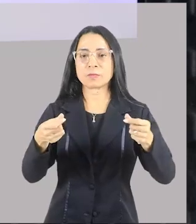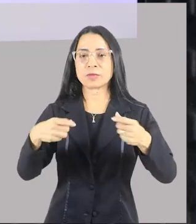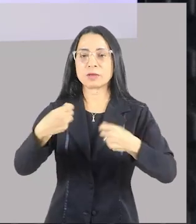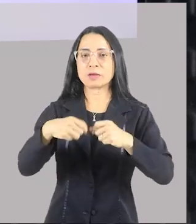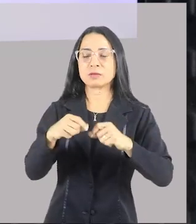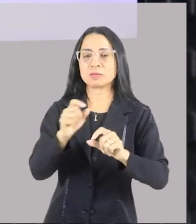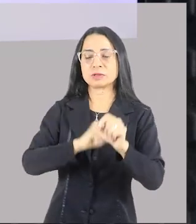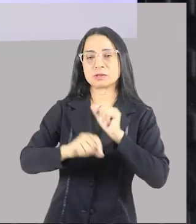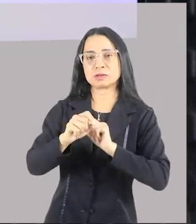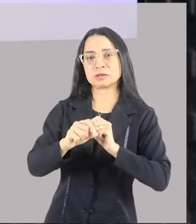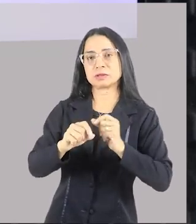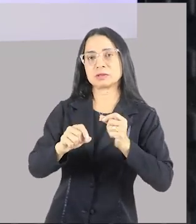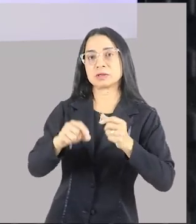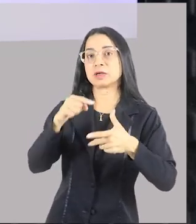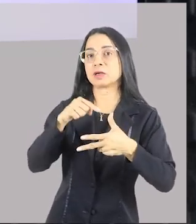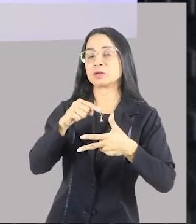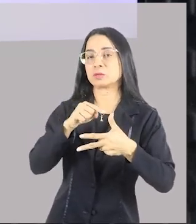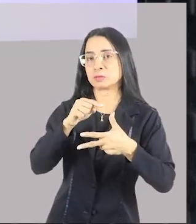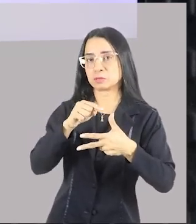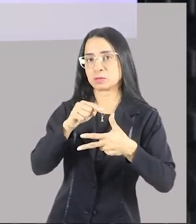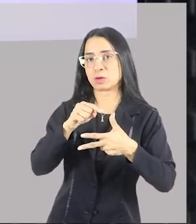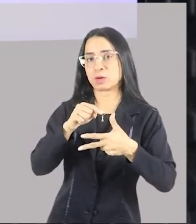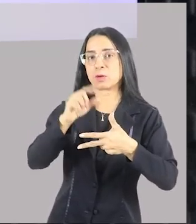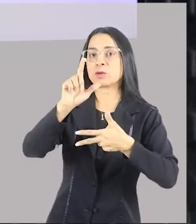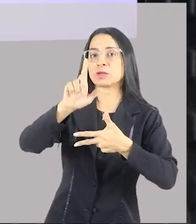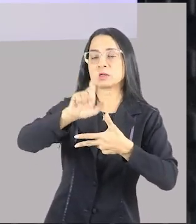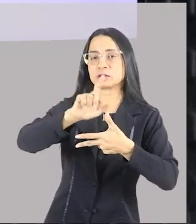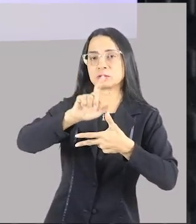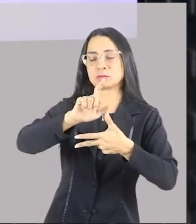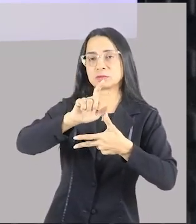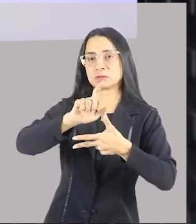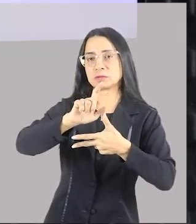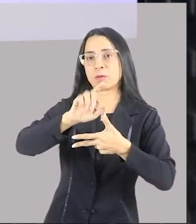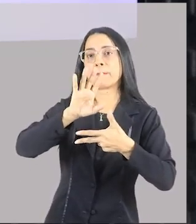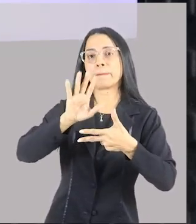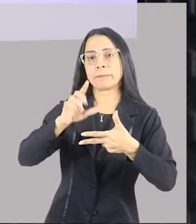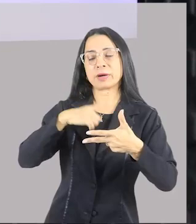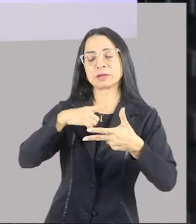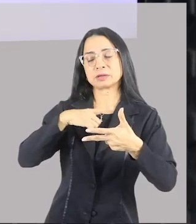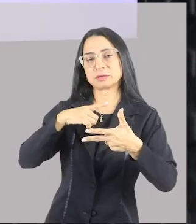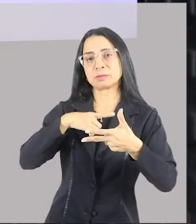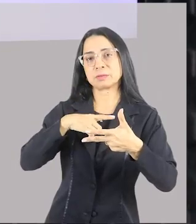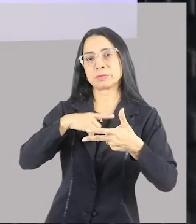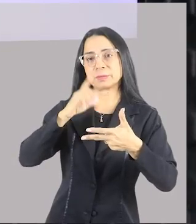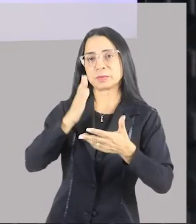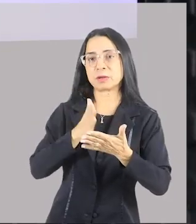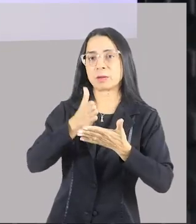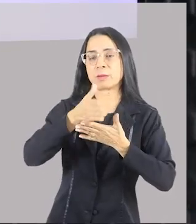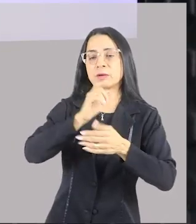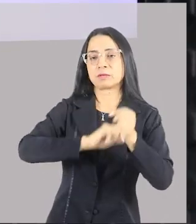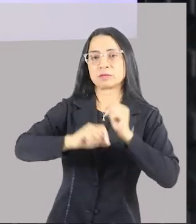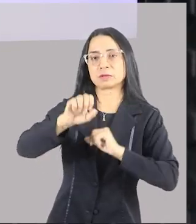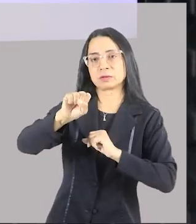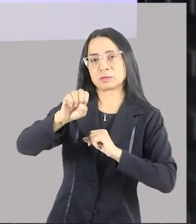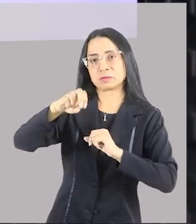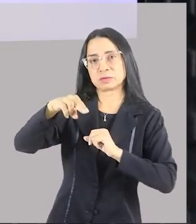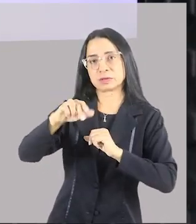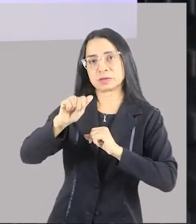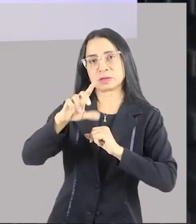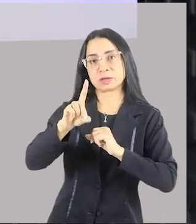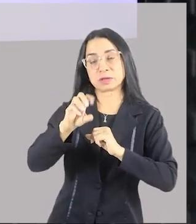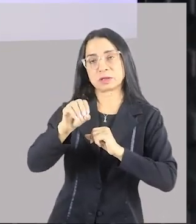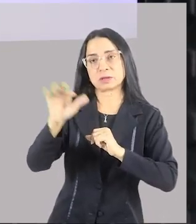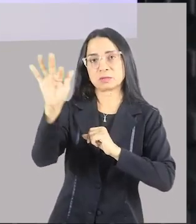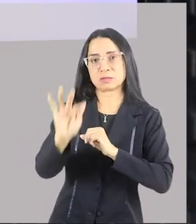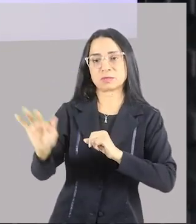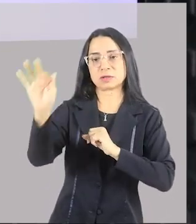Poder Executivo, do Presidente da República, mas também da aprovação do Senado Federal. Se somente o Presidente da República